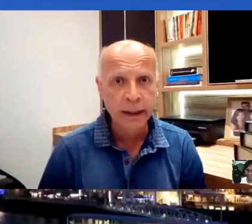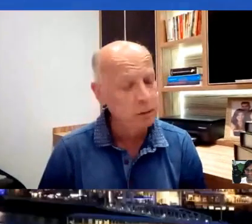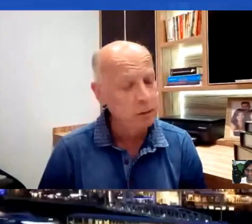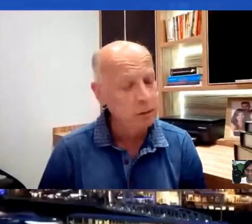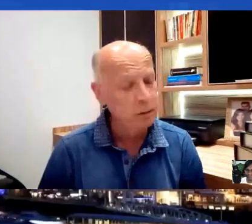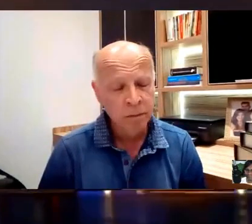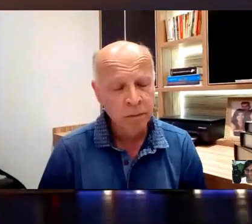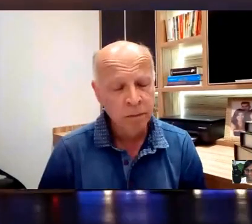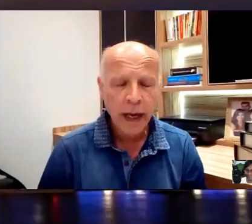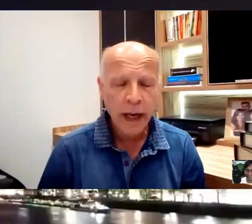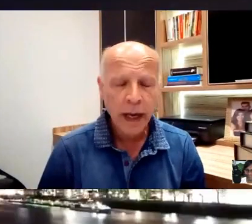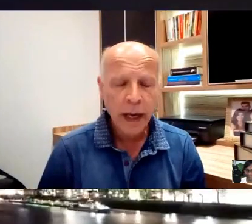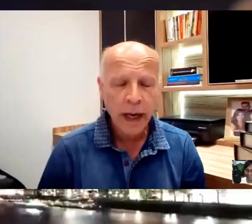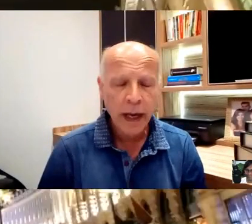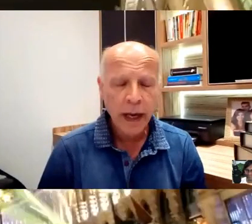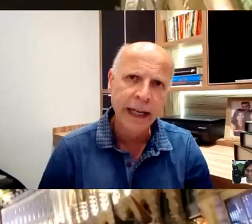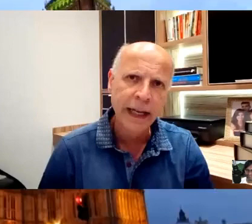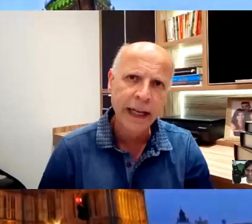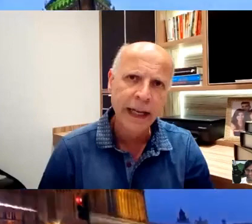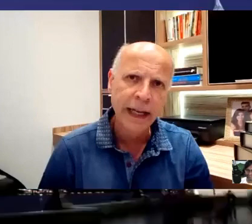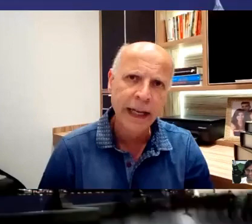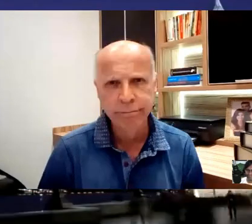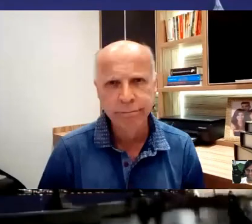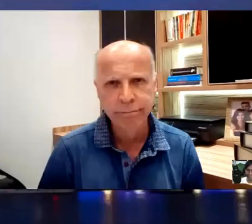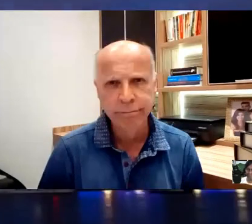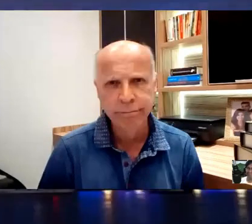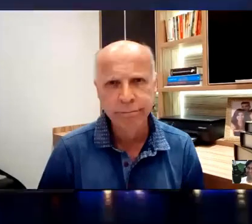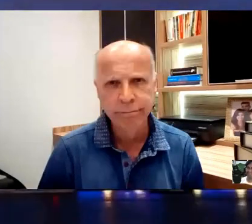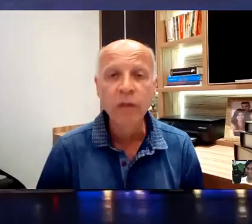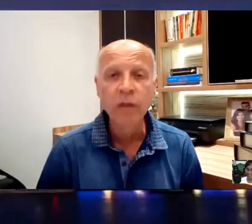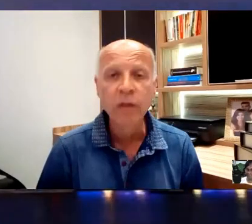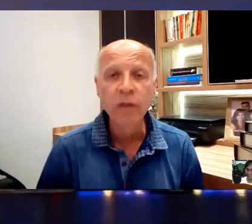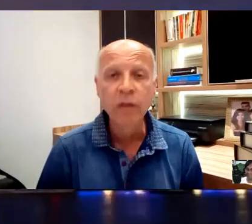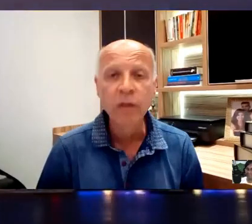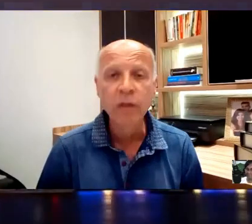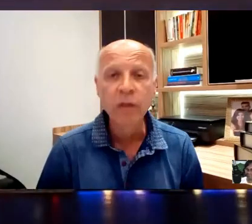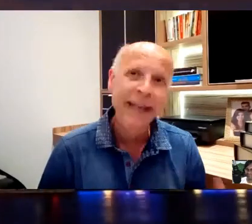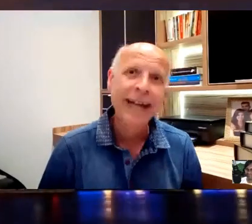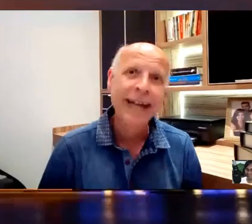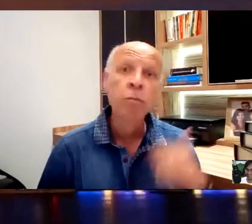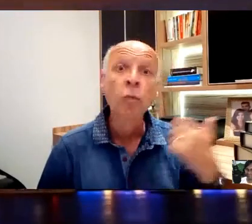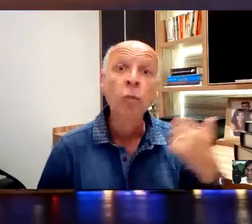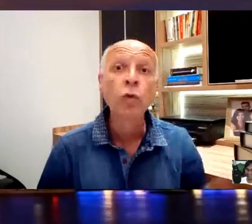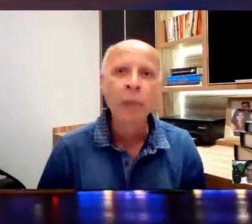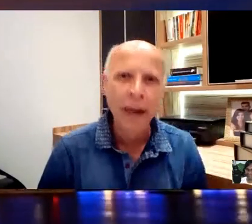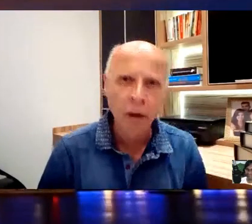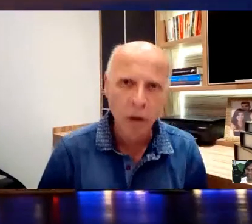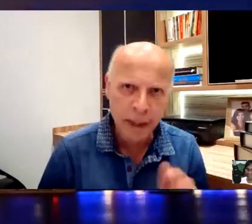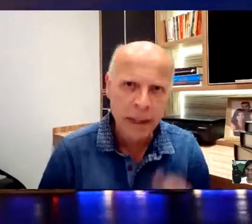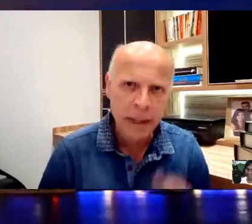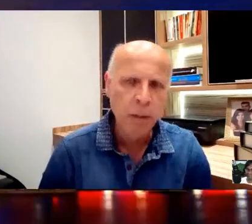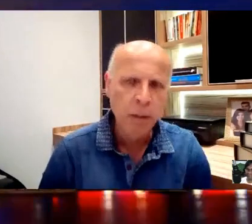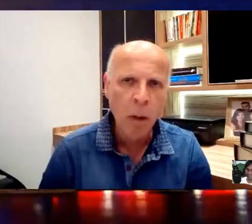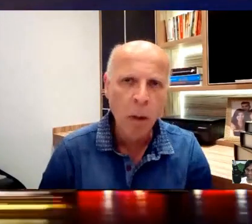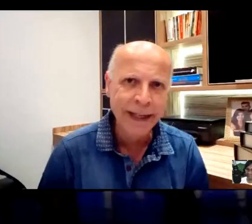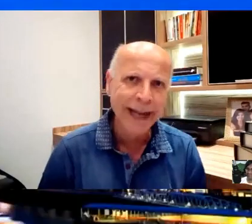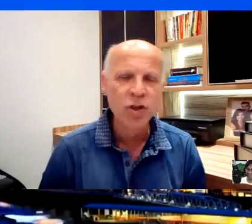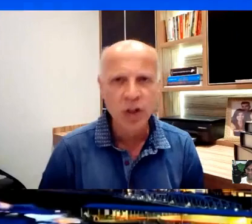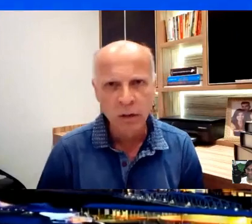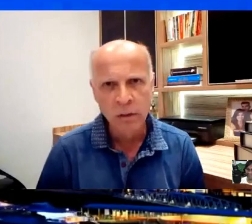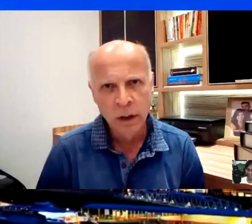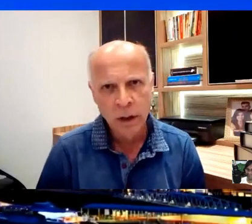Não. É que o povo italiano é mais velho. O povo italiano tem uma idade muito maior, principalmente na